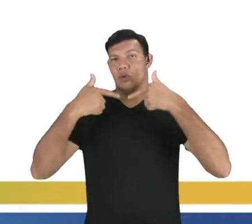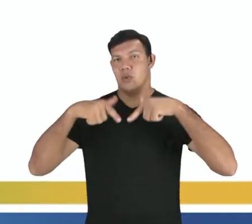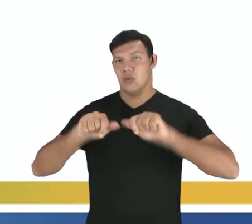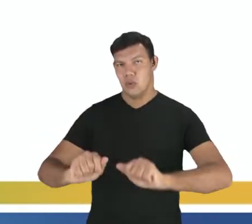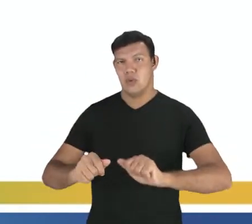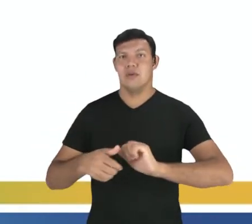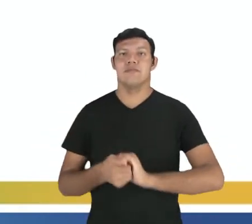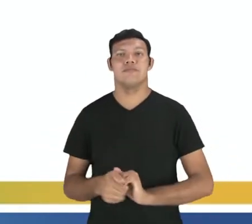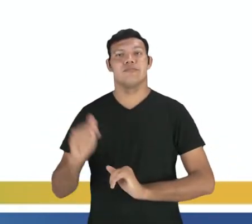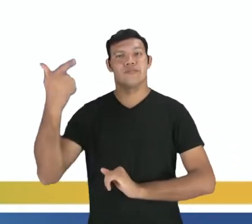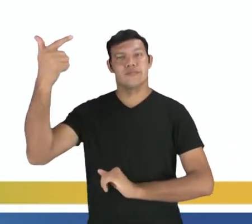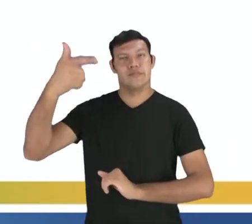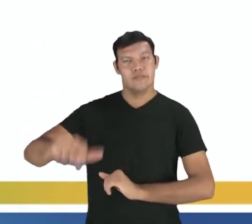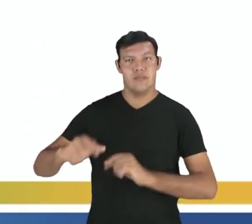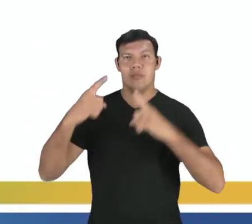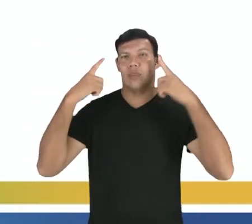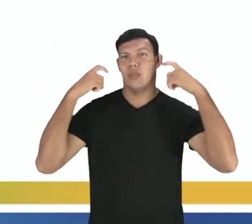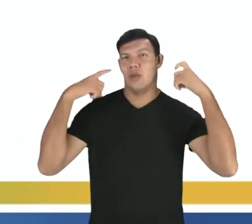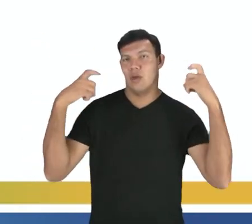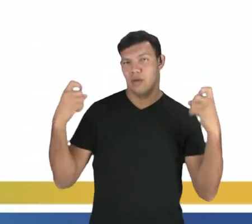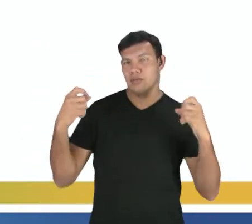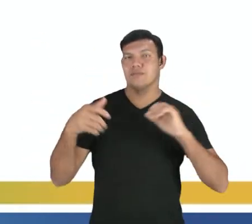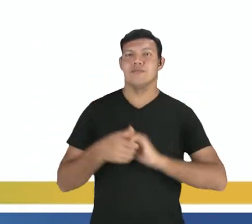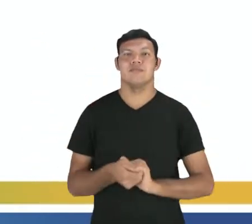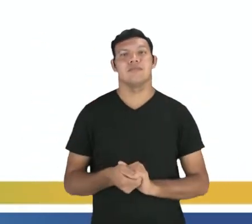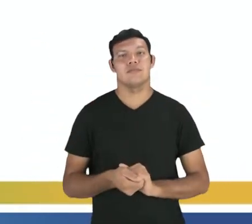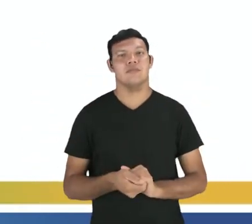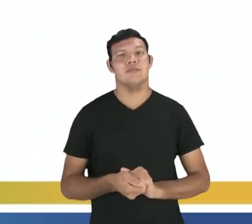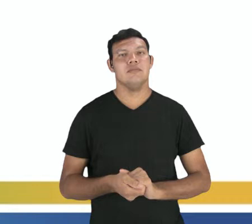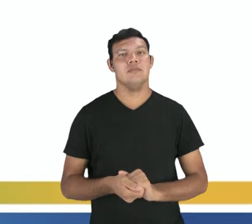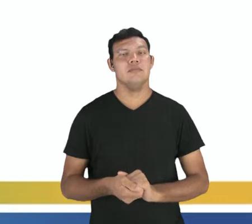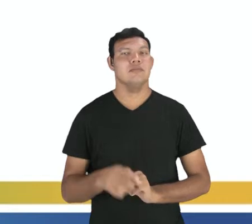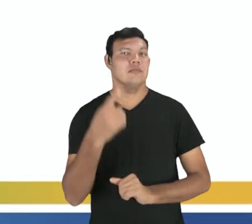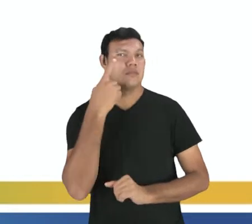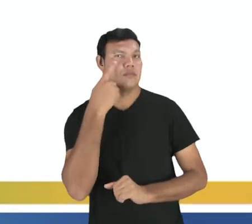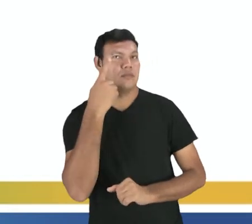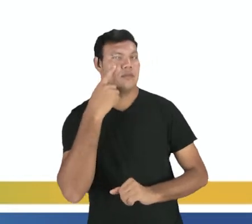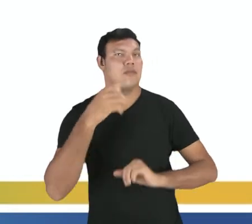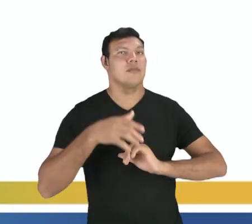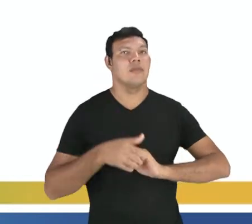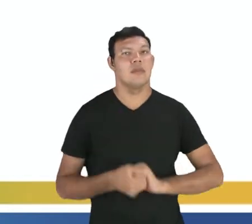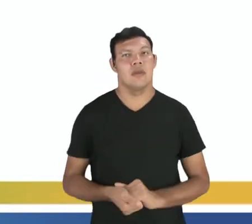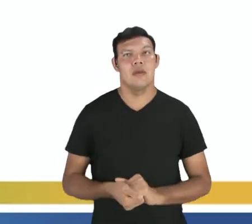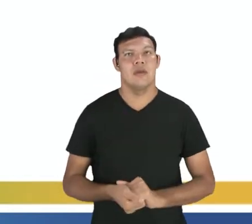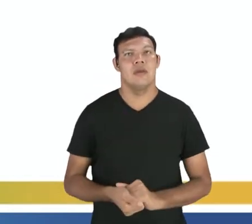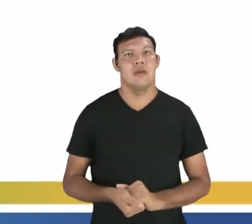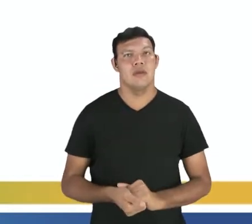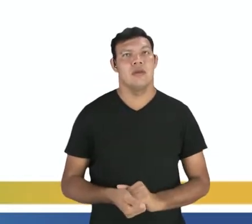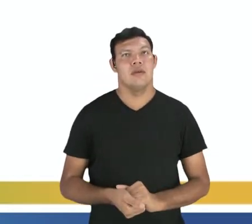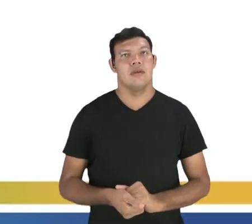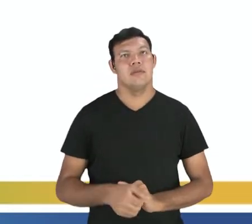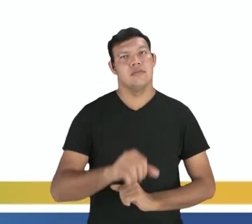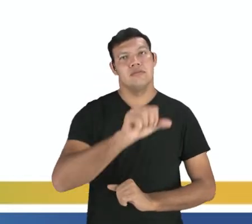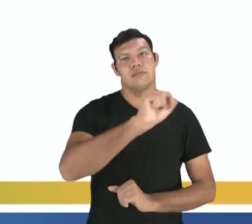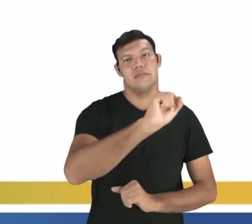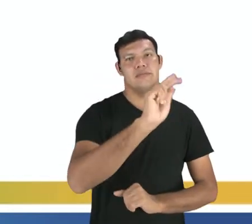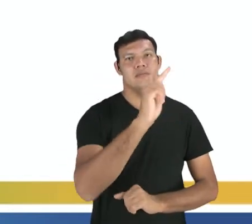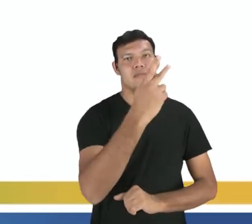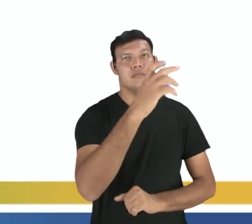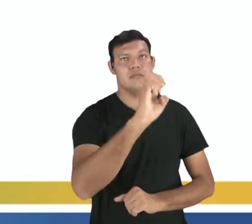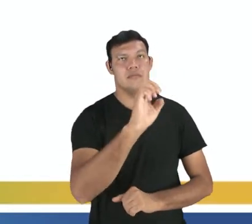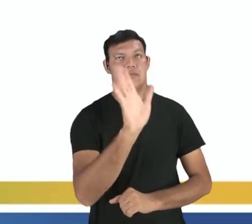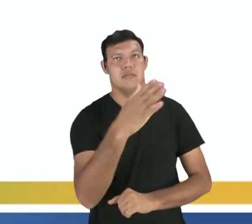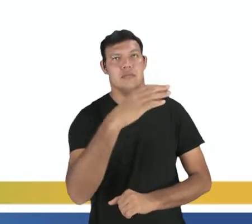pela repetição de sons consonantais. Aí, no exemplo, nós temos sea, sells,